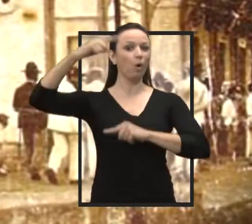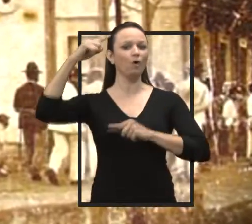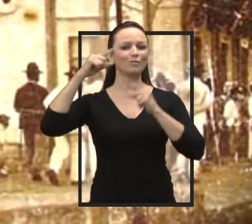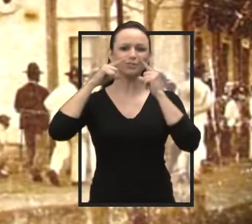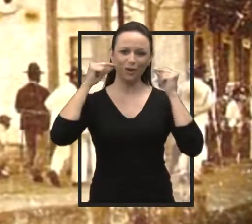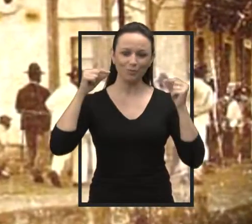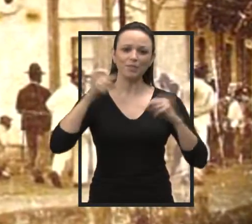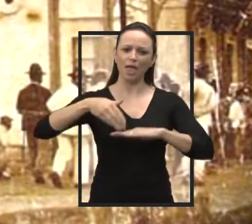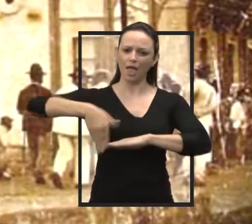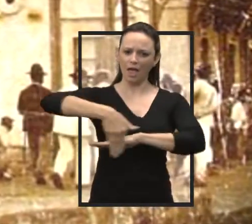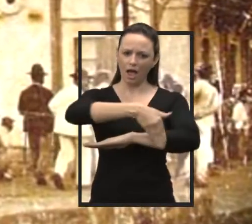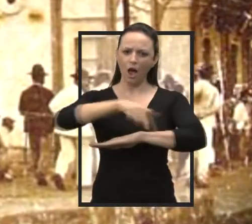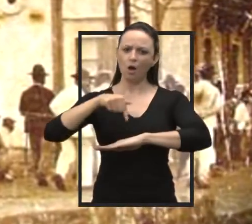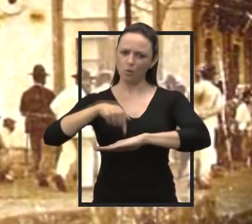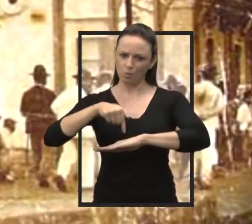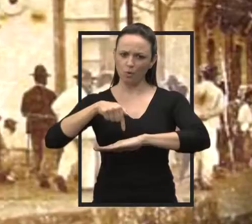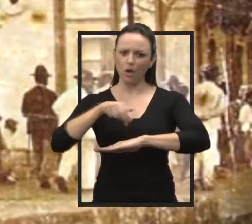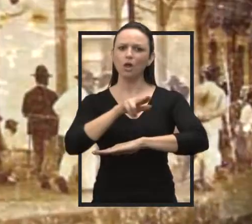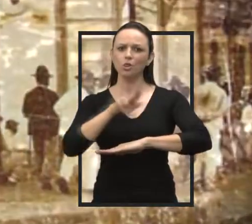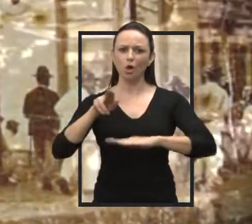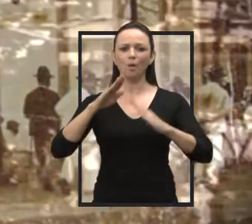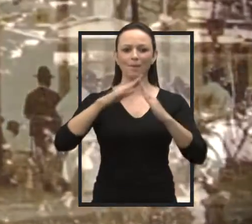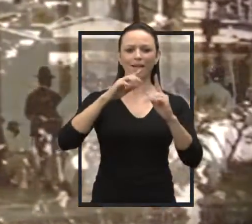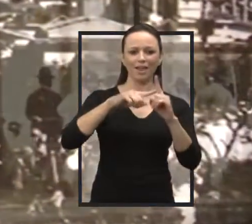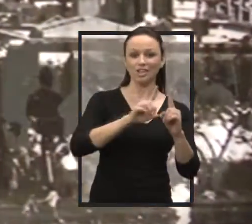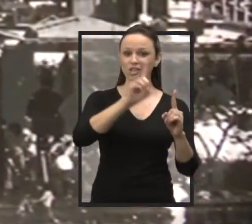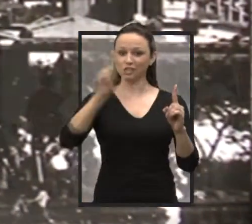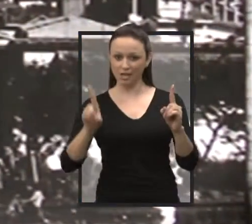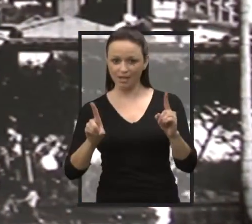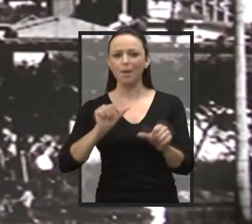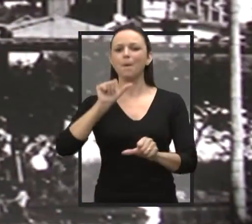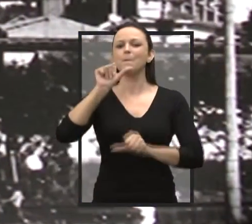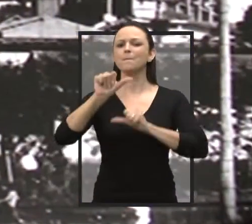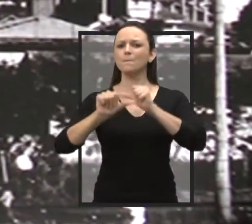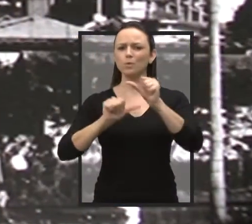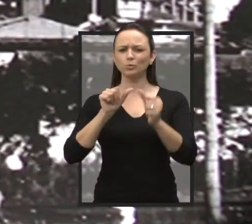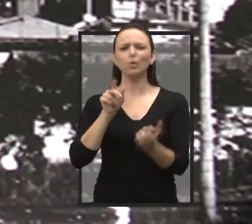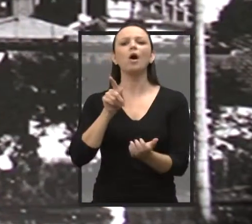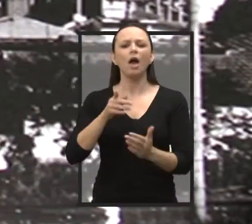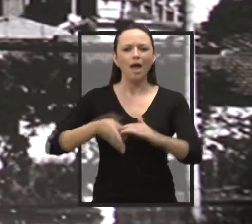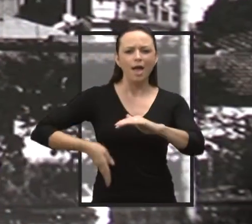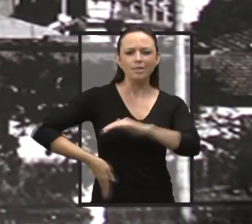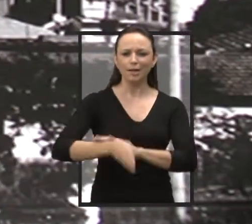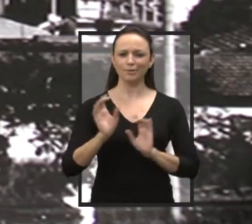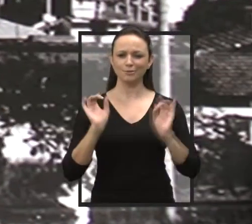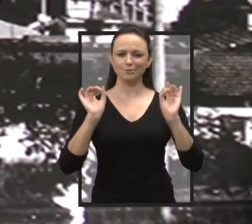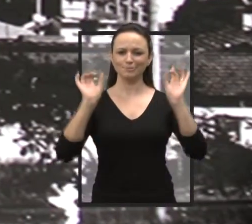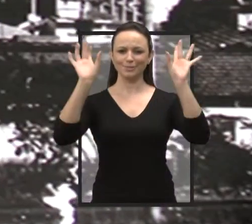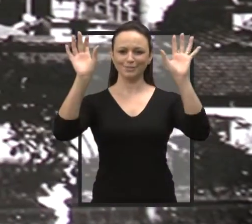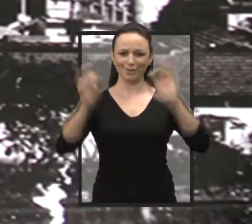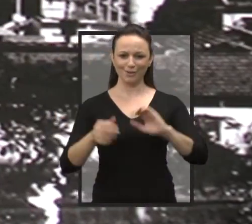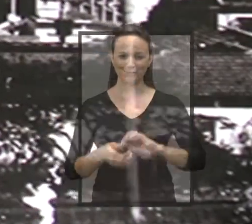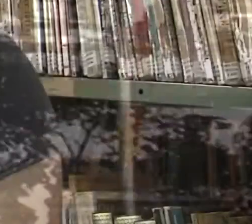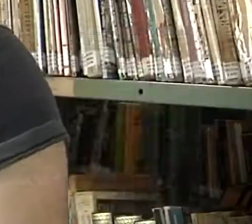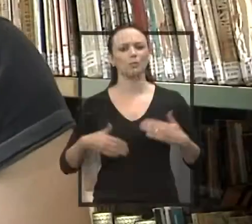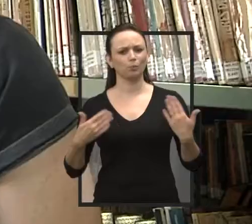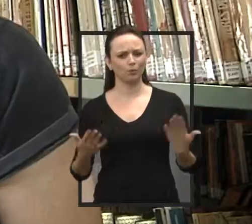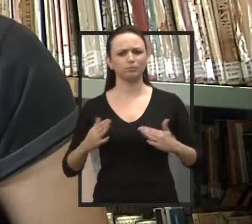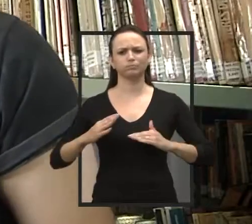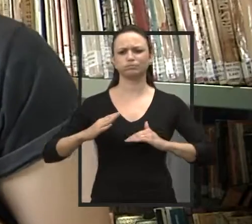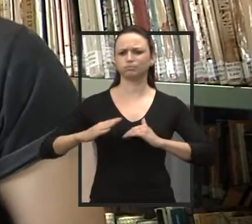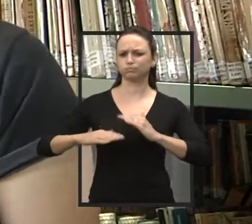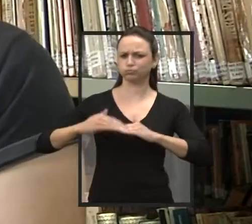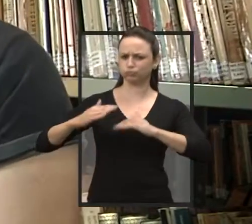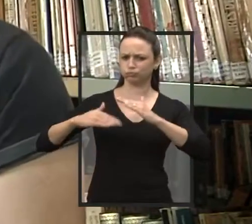Jaú. E a rua, que tinha sido batizada pela igreja, se transforma então em um verdadeiro hall de entrada. Com